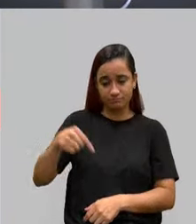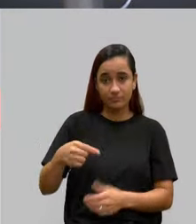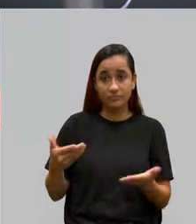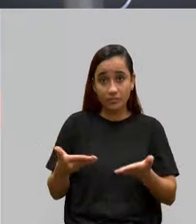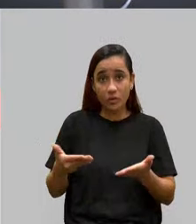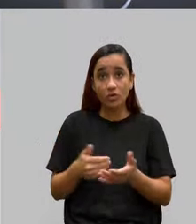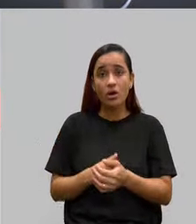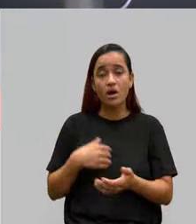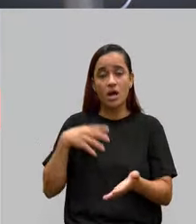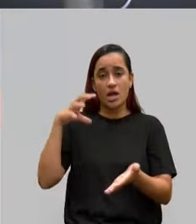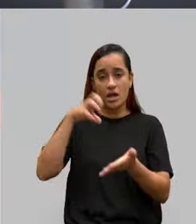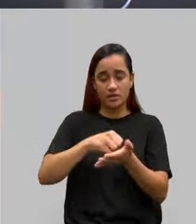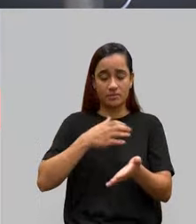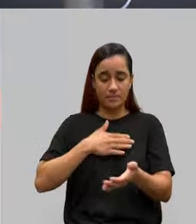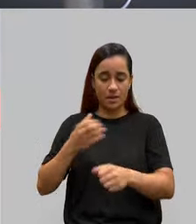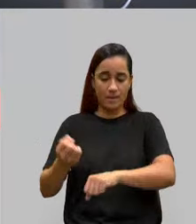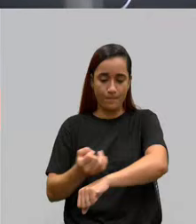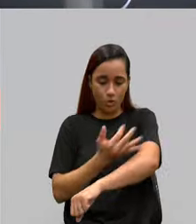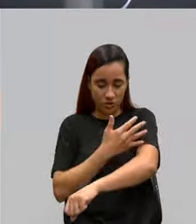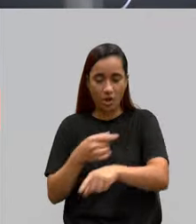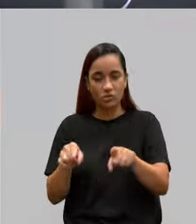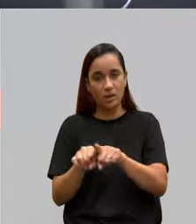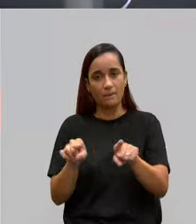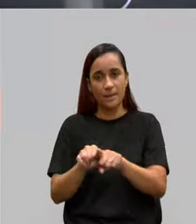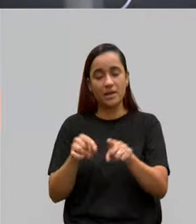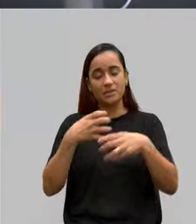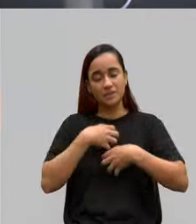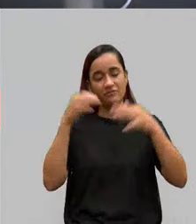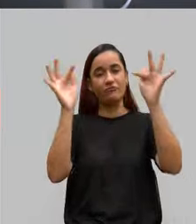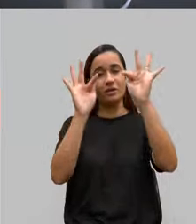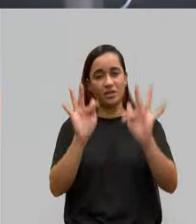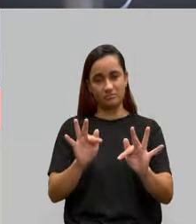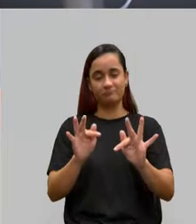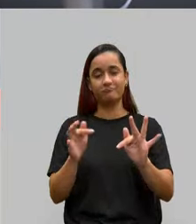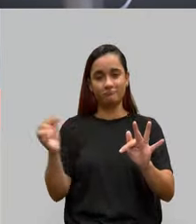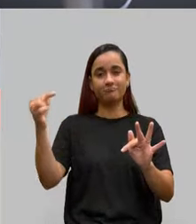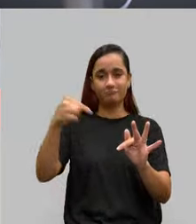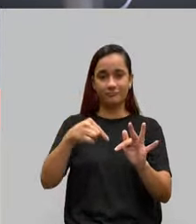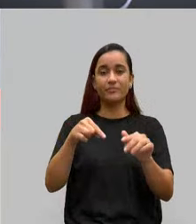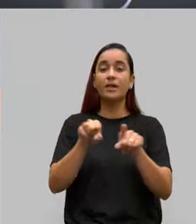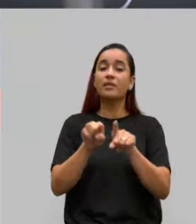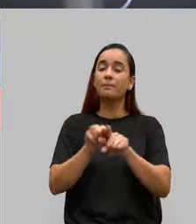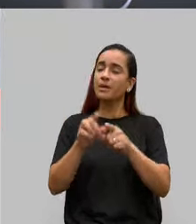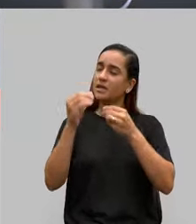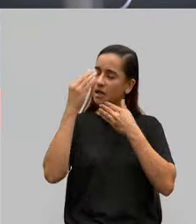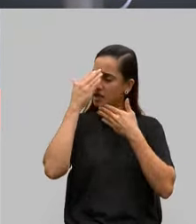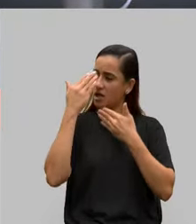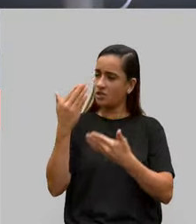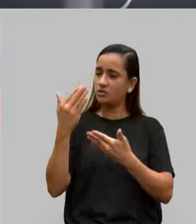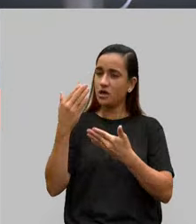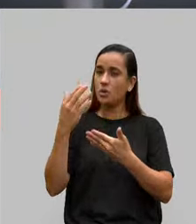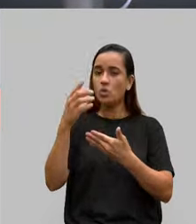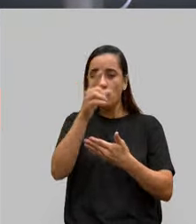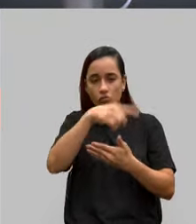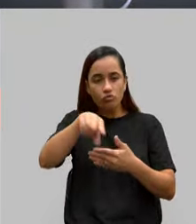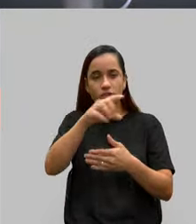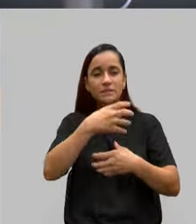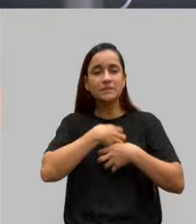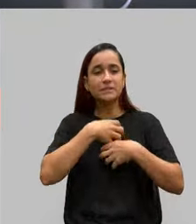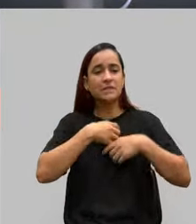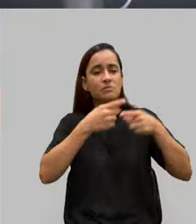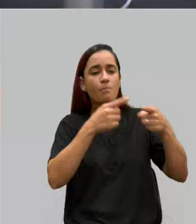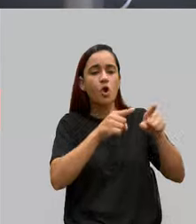fica aqui o registro da minha emoção da minha alegria da minha gratidão por se sentirem provocados a um